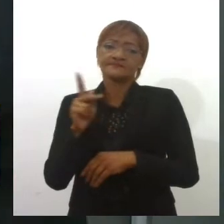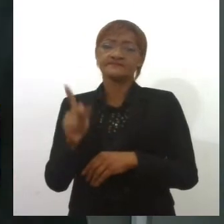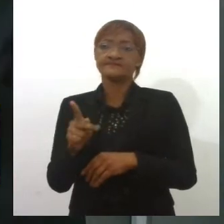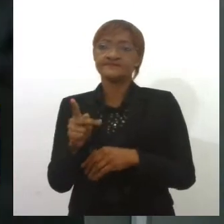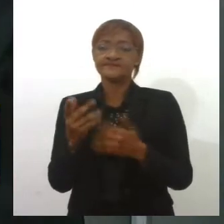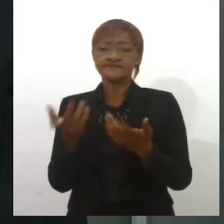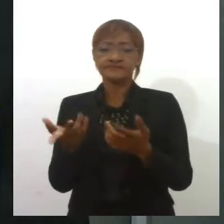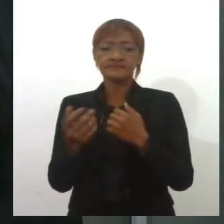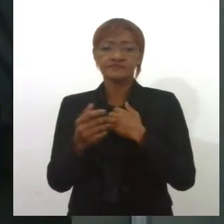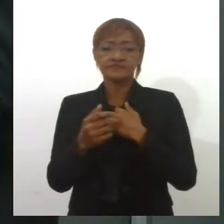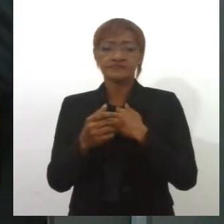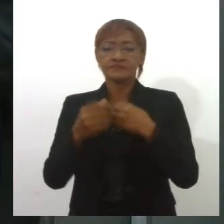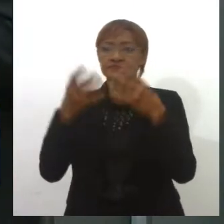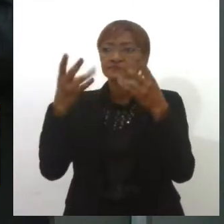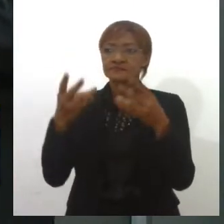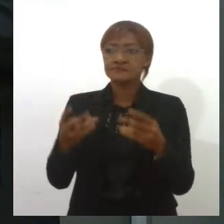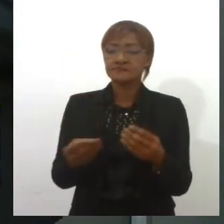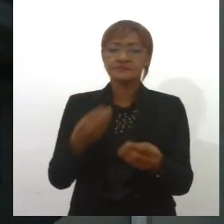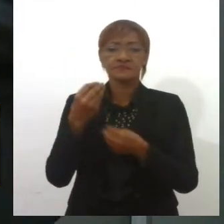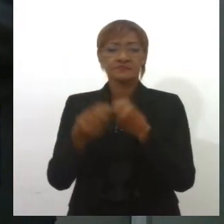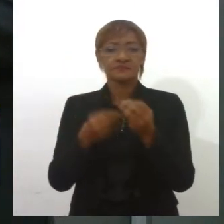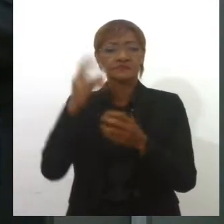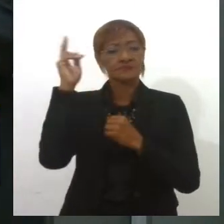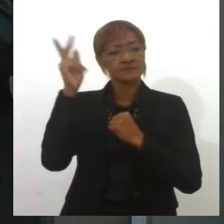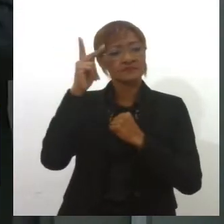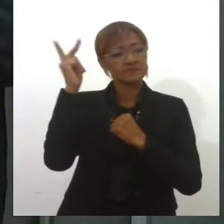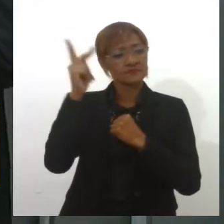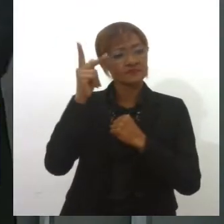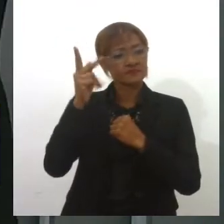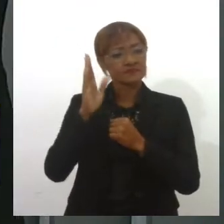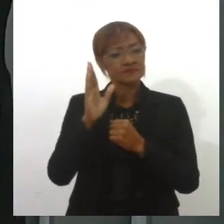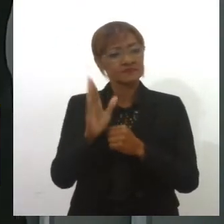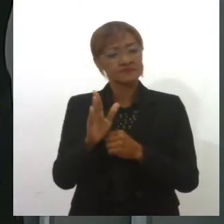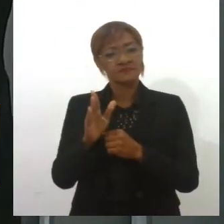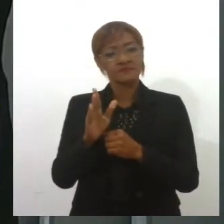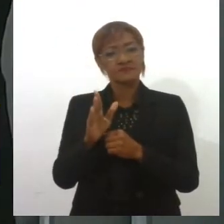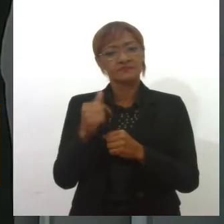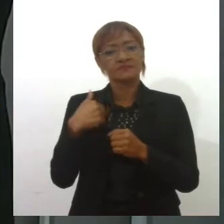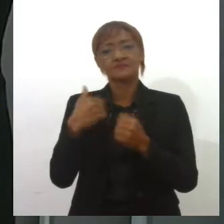então, essa explanação sobre a história do voto feminino. Muito breve, a gente teria